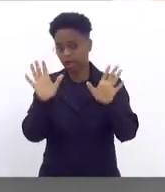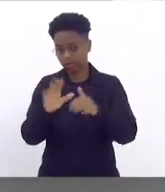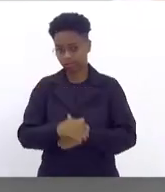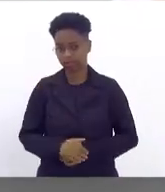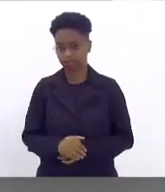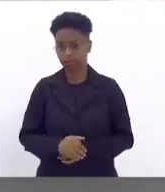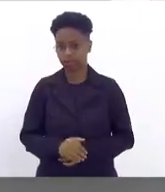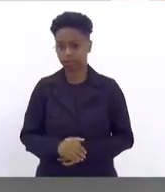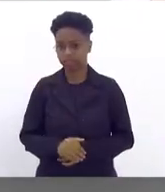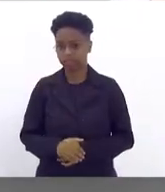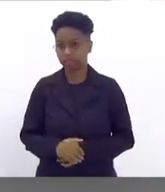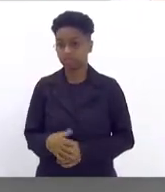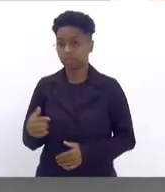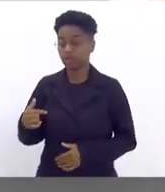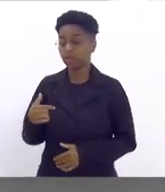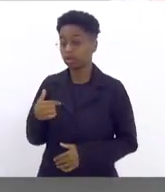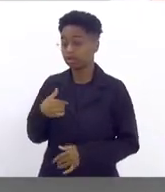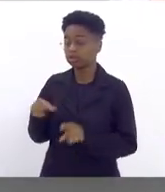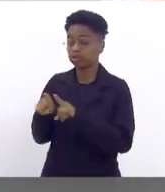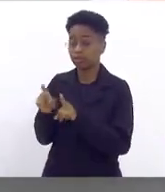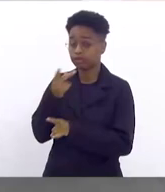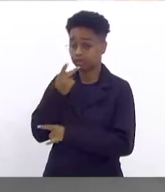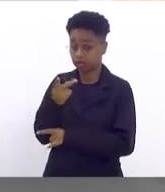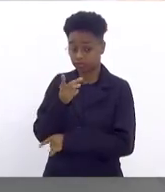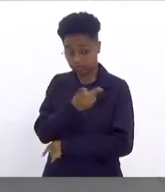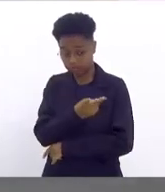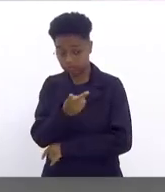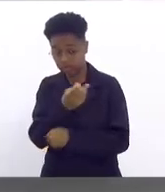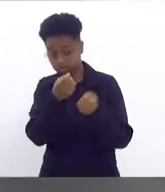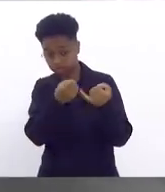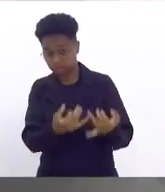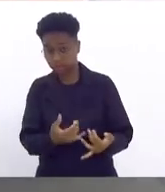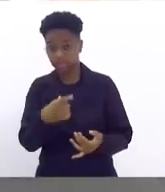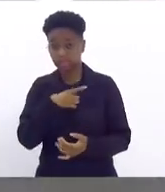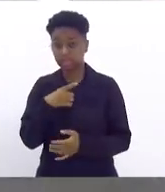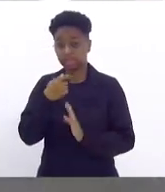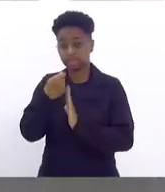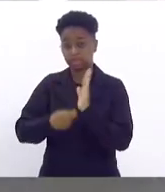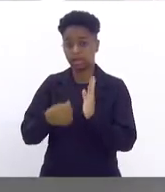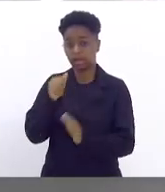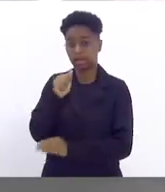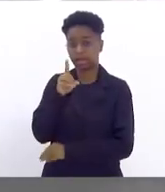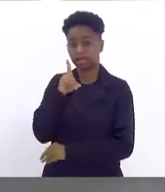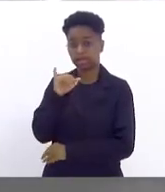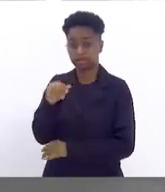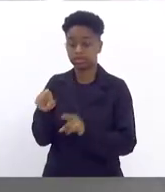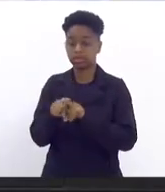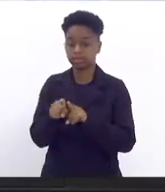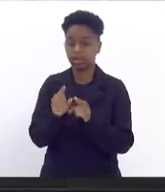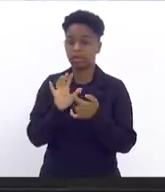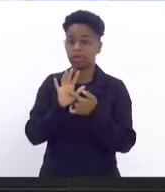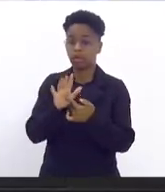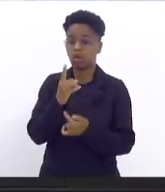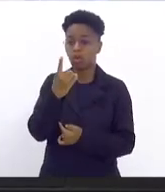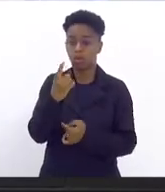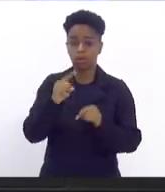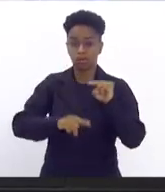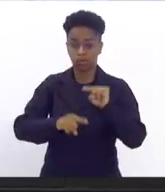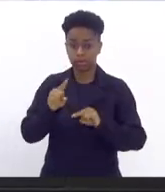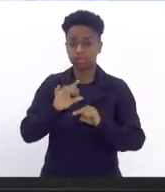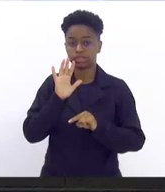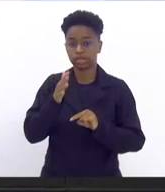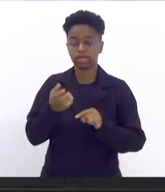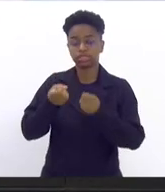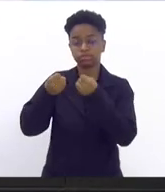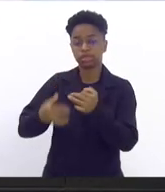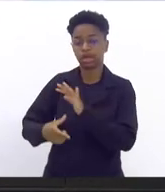filio ao comentário de Vossas Excelências, que quando trago o texto da ADI também é no sentido de só trazer mais um elemento, mas desde já antecipando